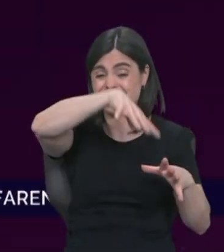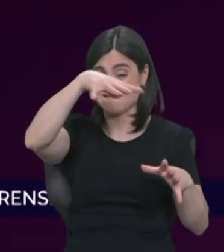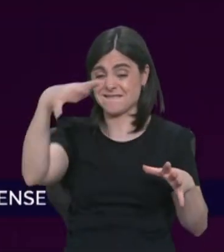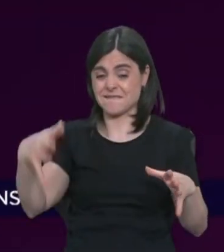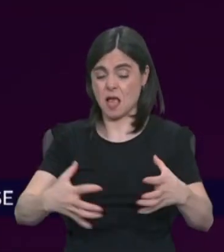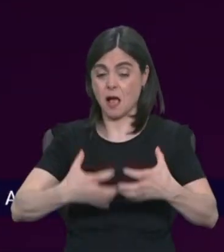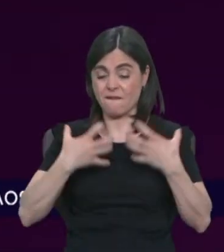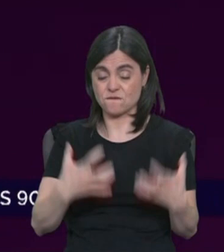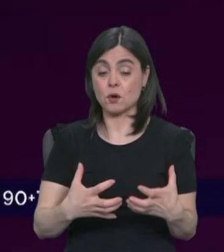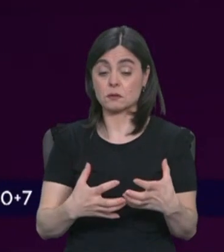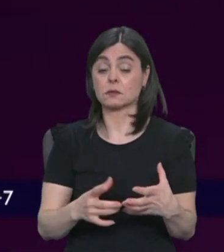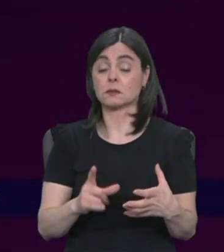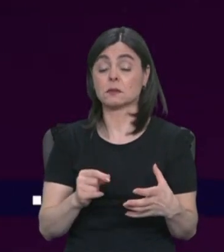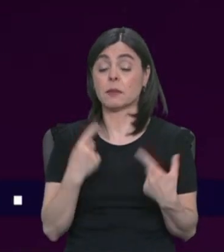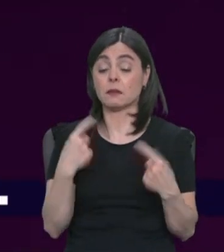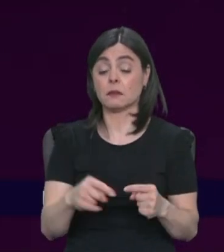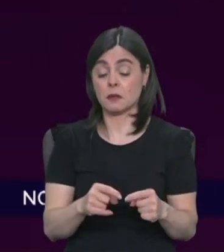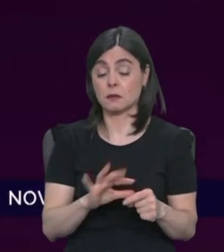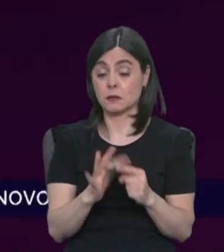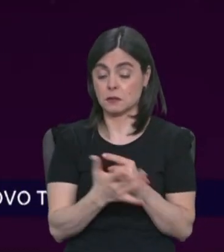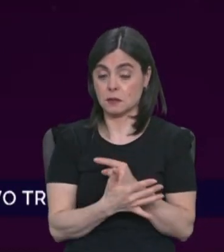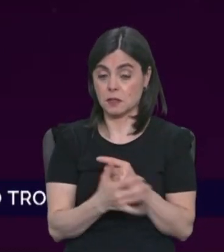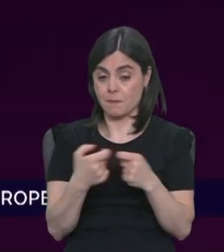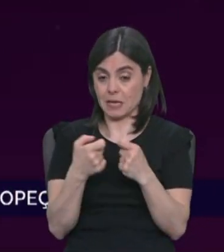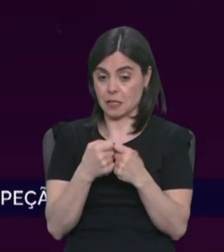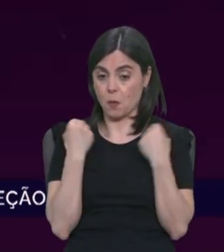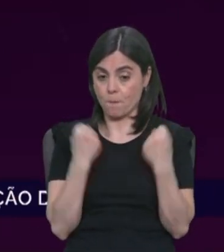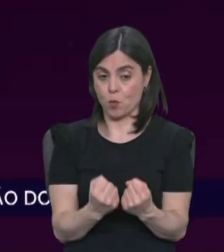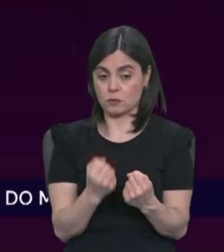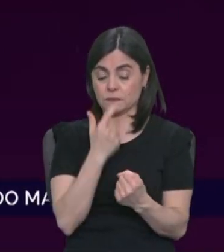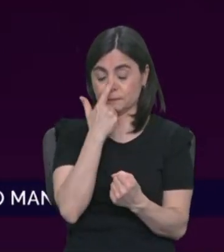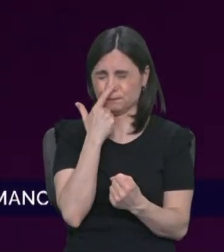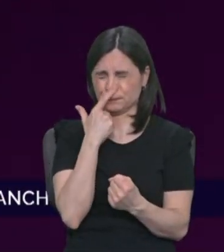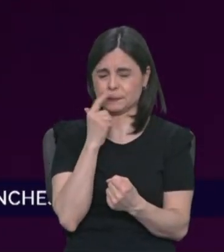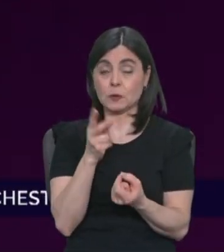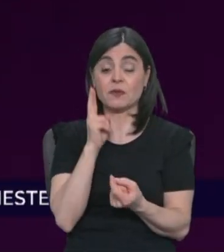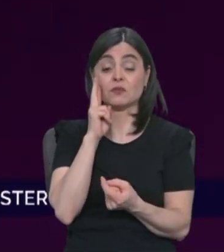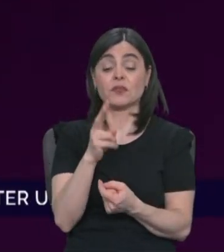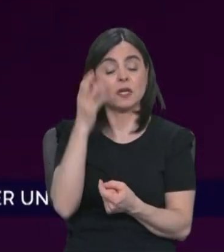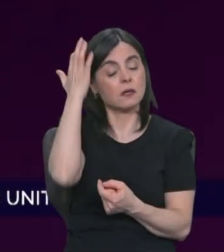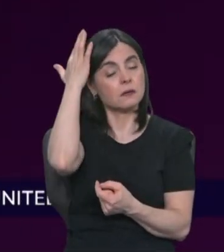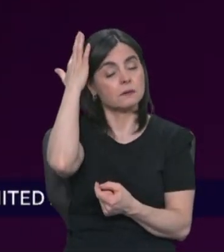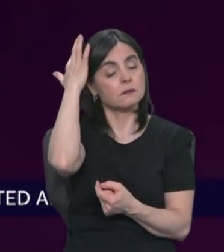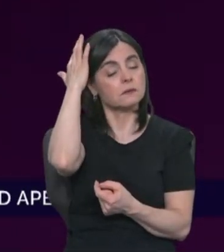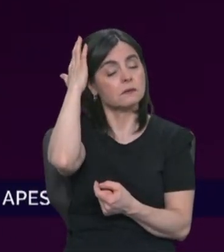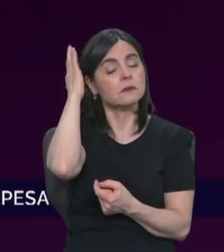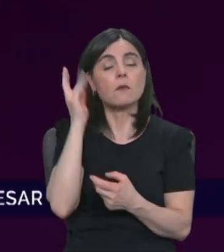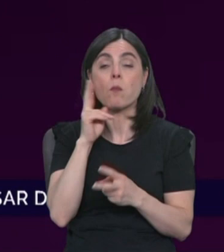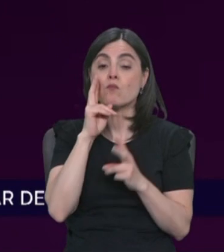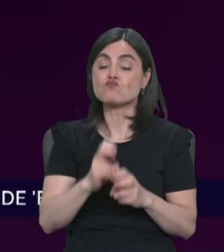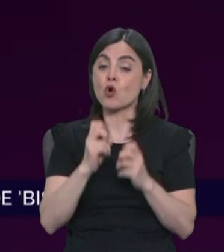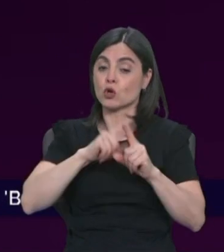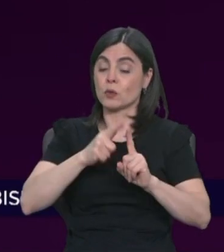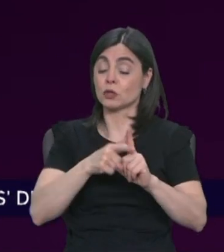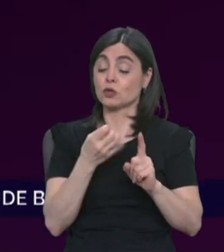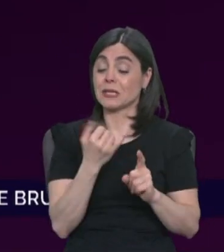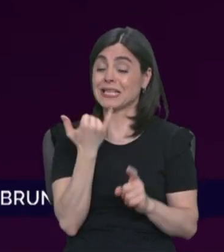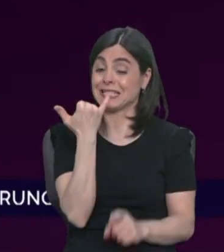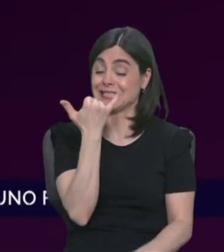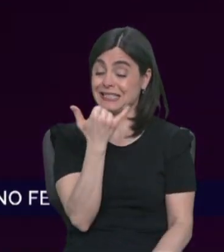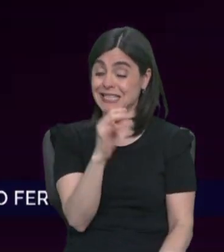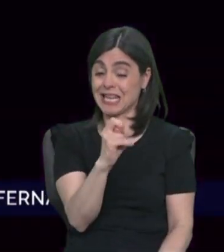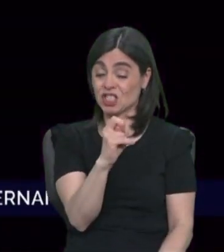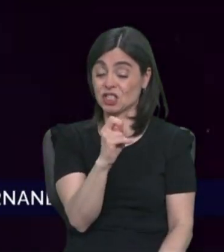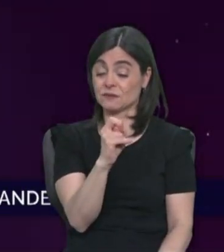denso, tem também um campo magnético poderosíssimo. Esta magnetar que nós vamos viajar agora, ela foi descoberta inicialmente em 2003, é